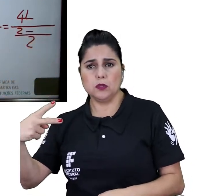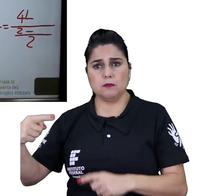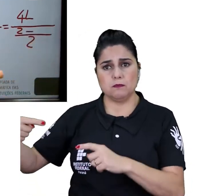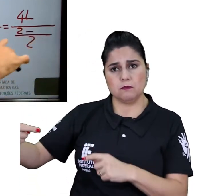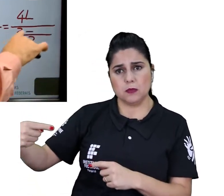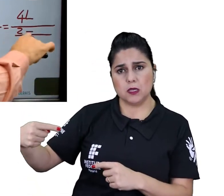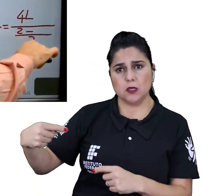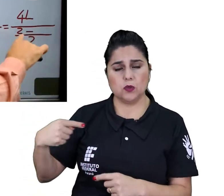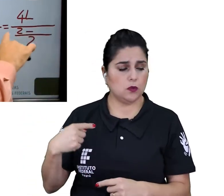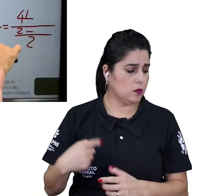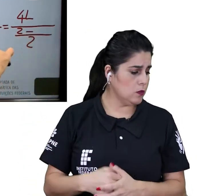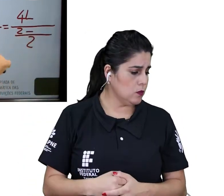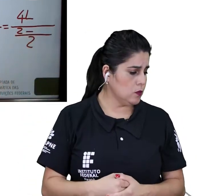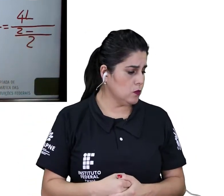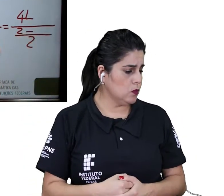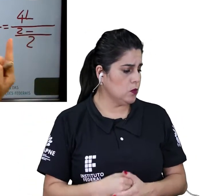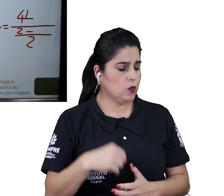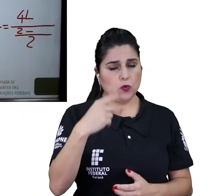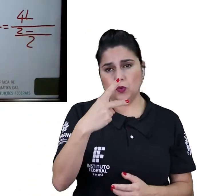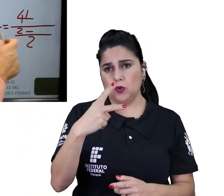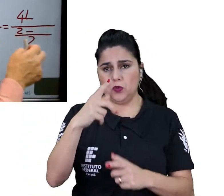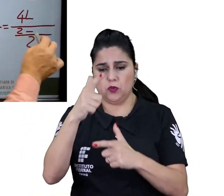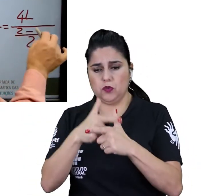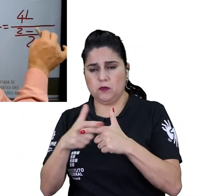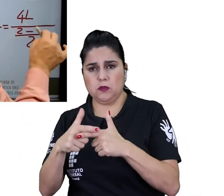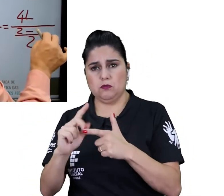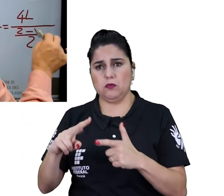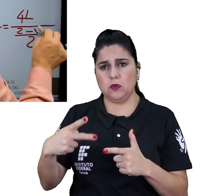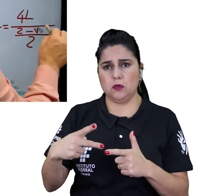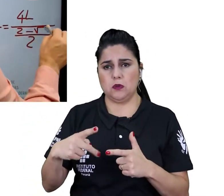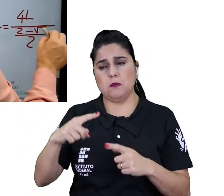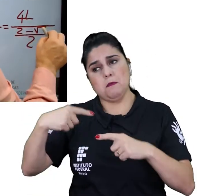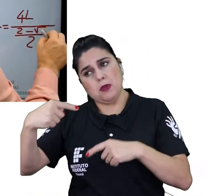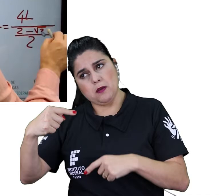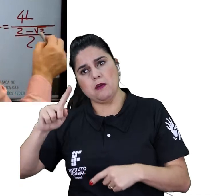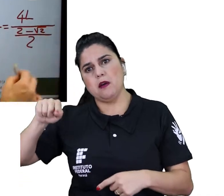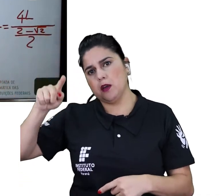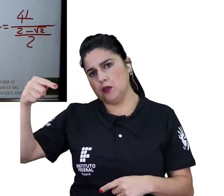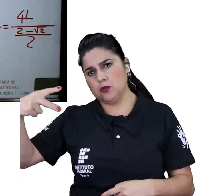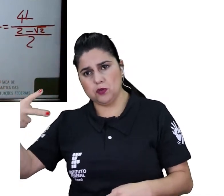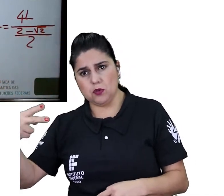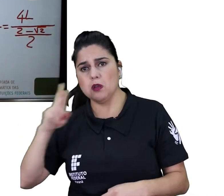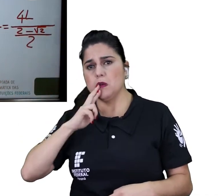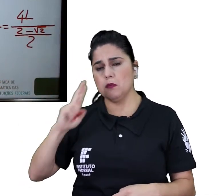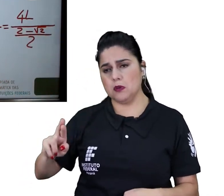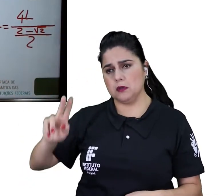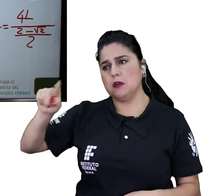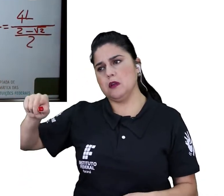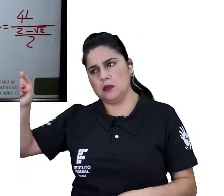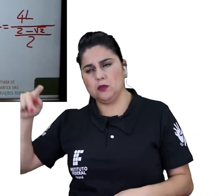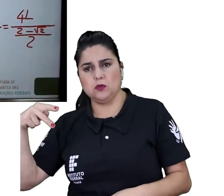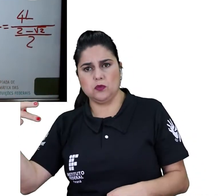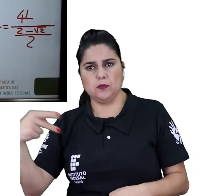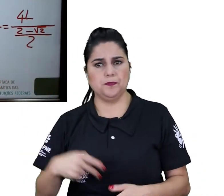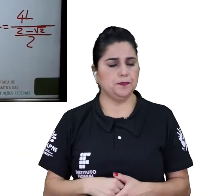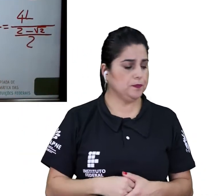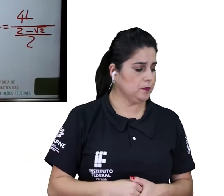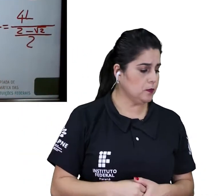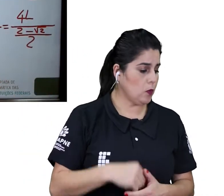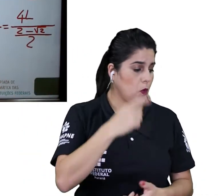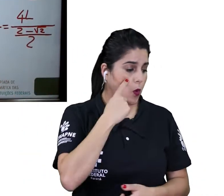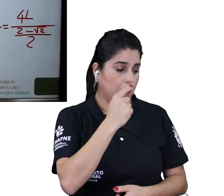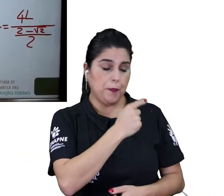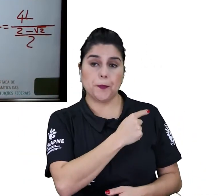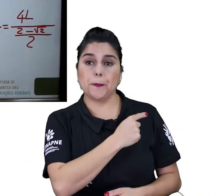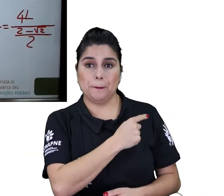menos 2 dividido por 2 é 1, vezes raiz de 2, raiz de 2. Agora a